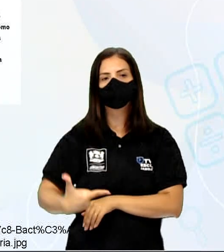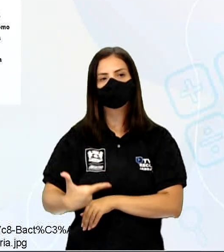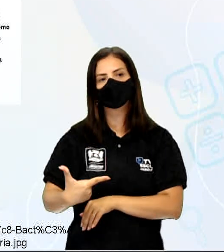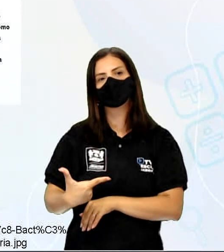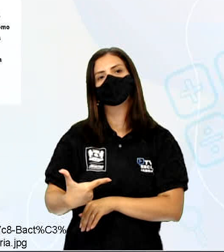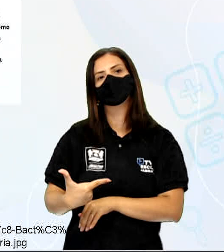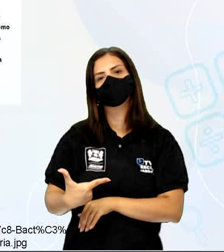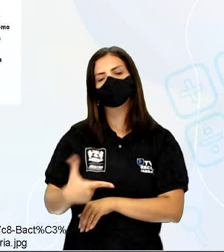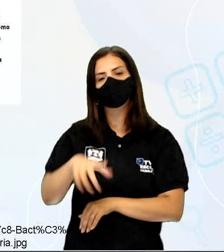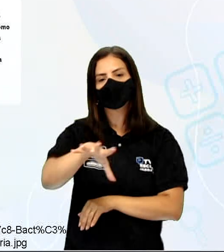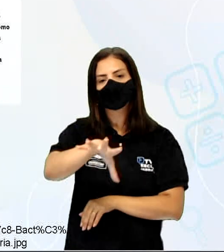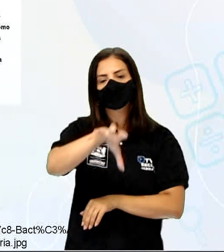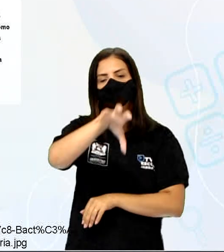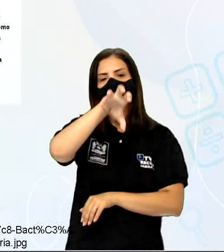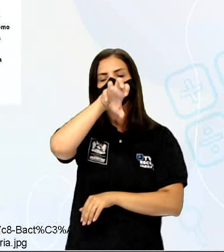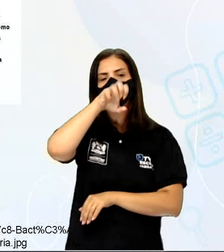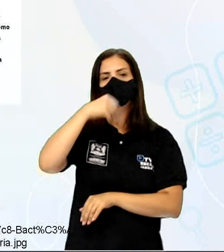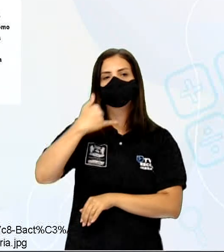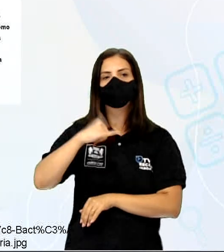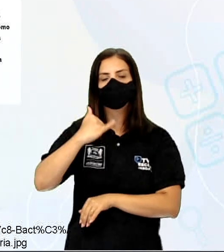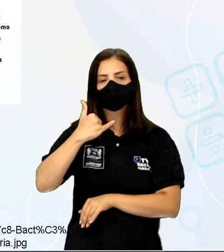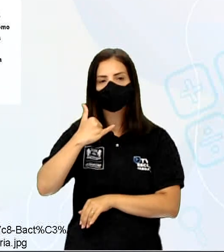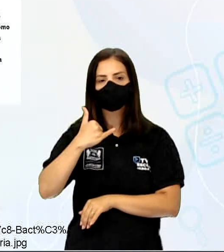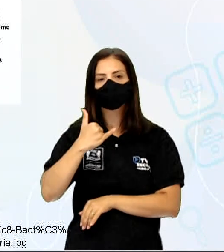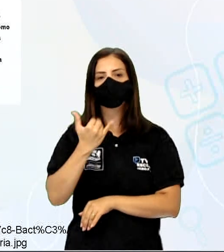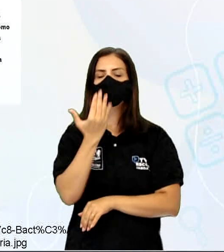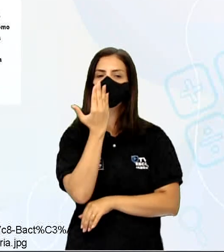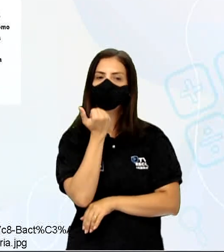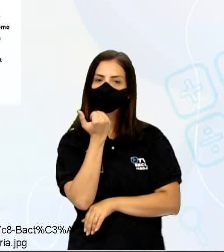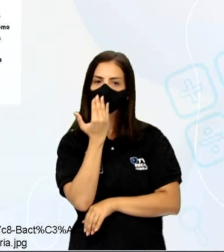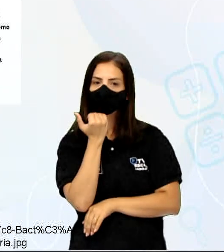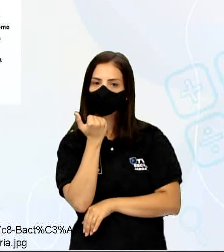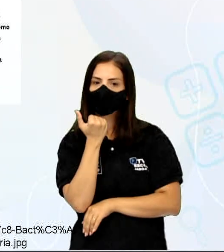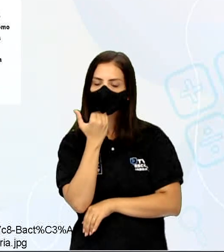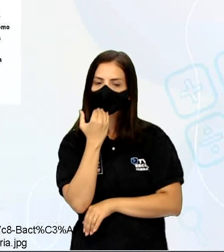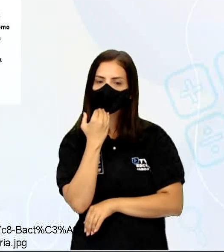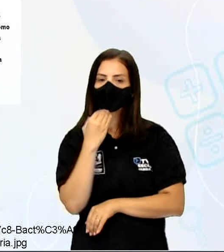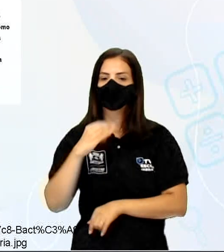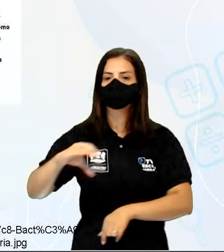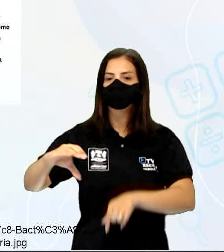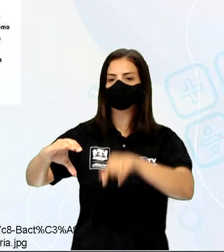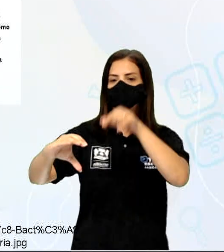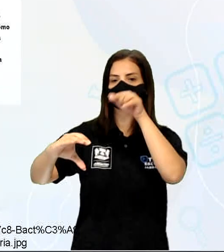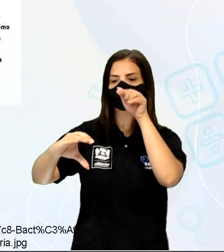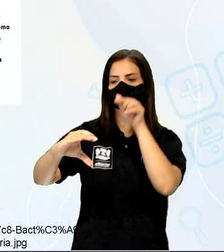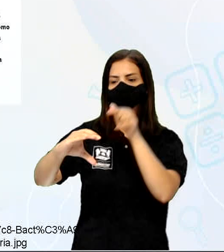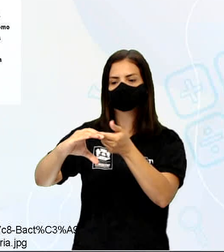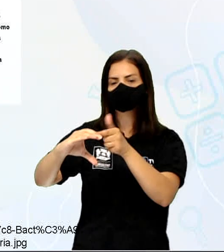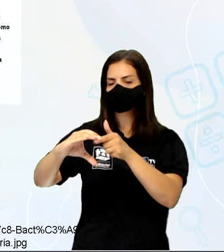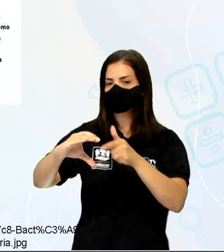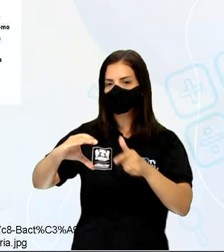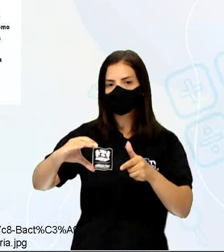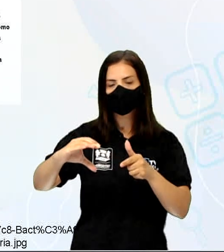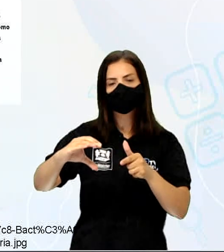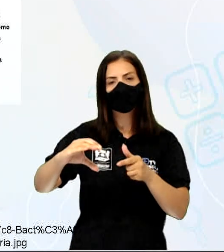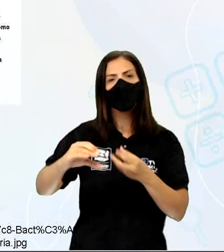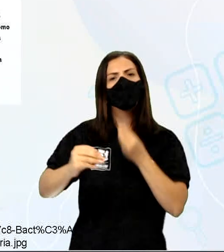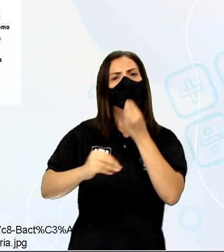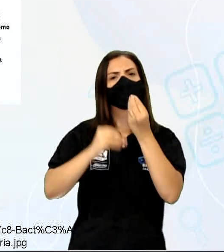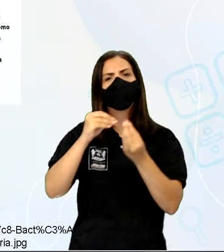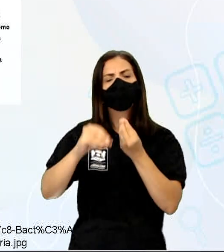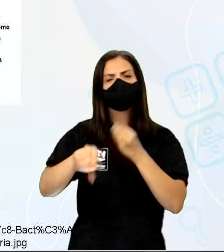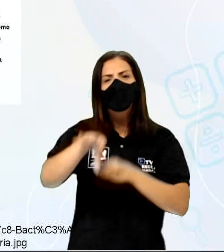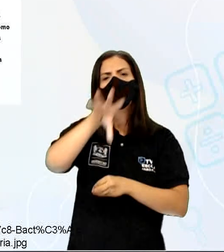para extrair energia do alimento. Enquanto nos seres procariontes essa respiração acontece no nível da membrana, ou seja,